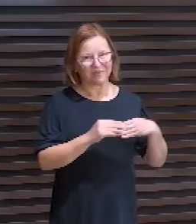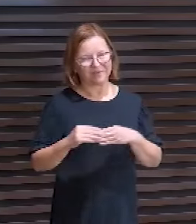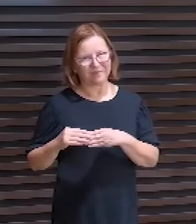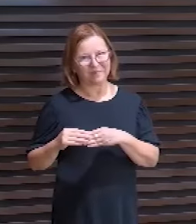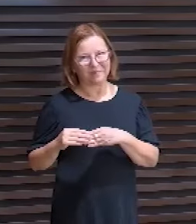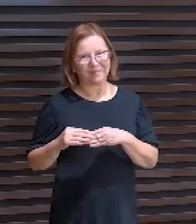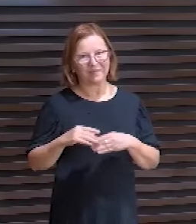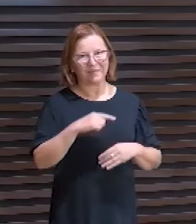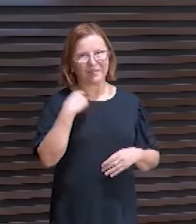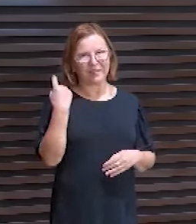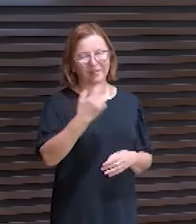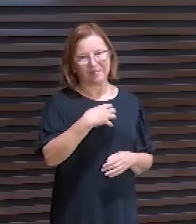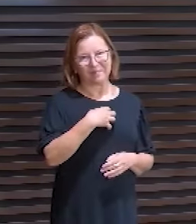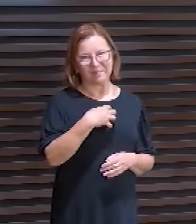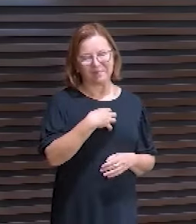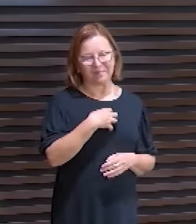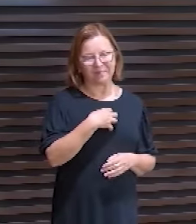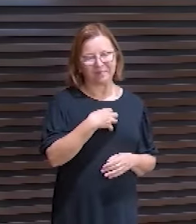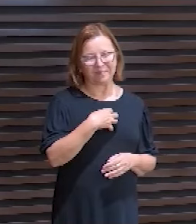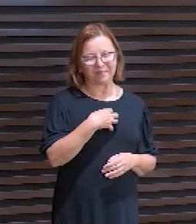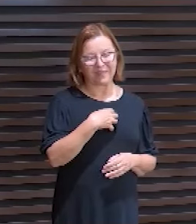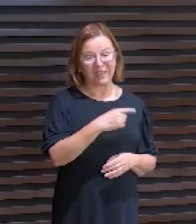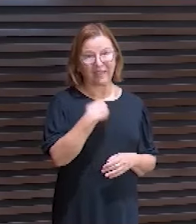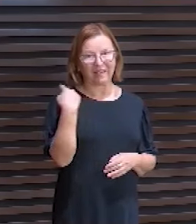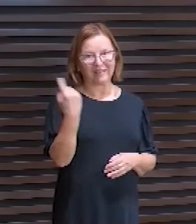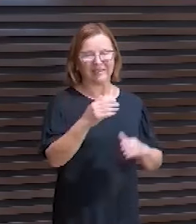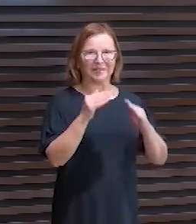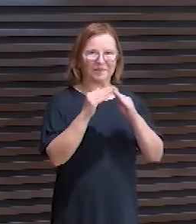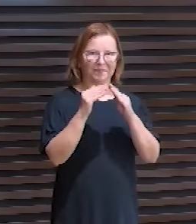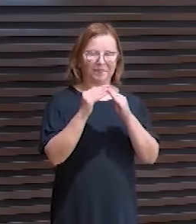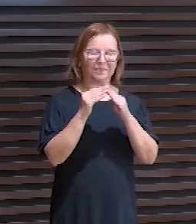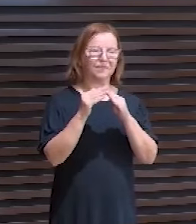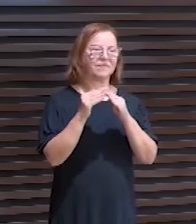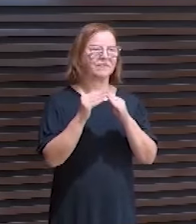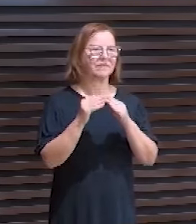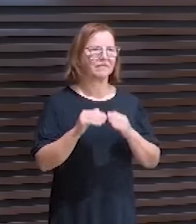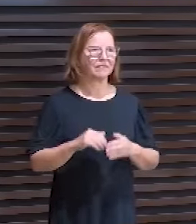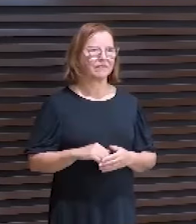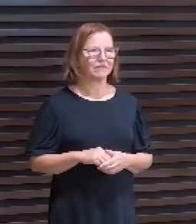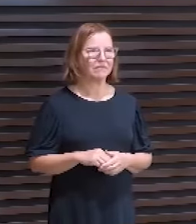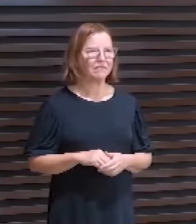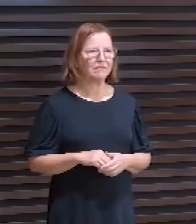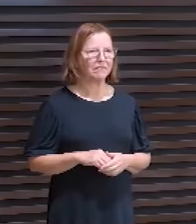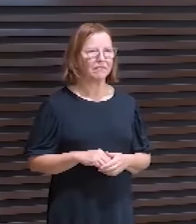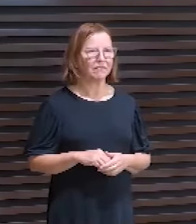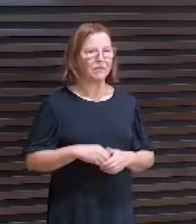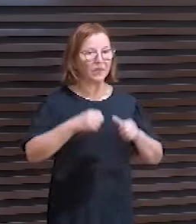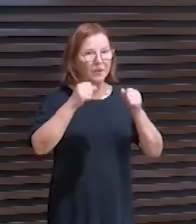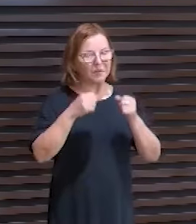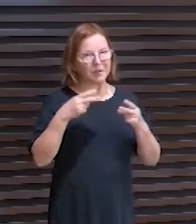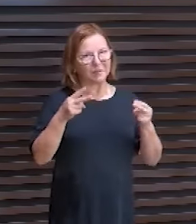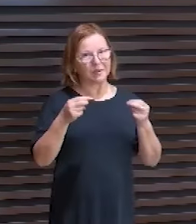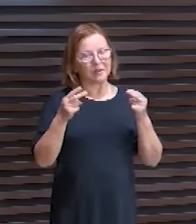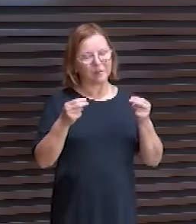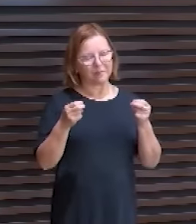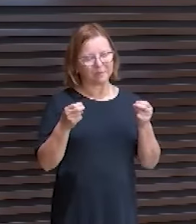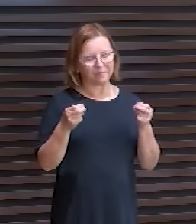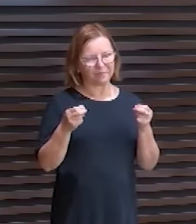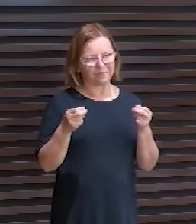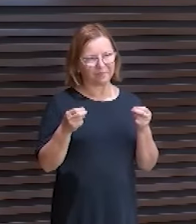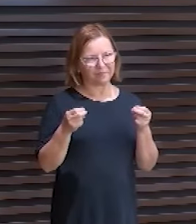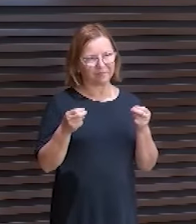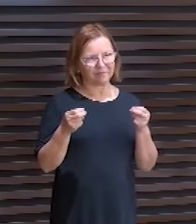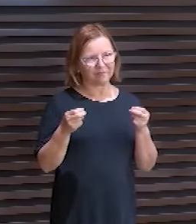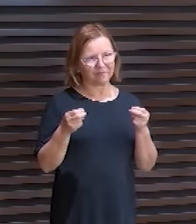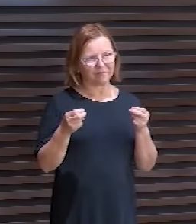as nossas atitudes nas nossas casas e podemos perceber que conforme o